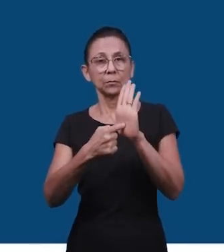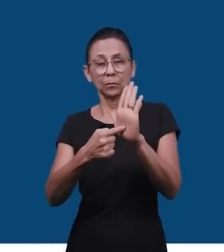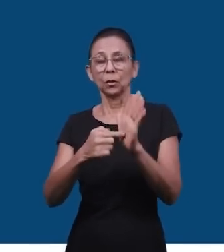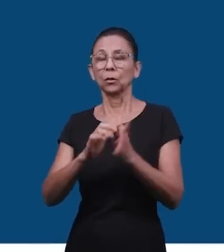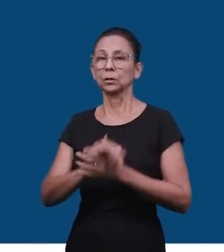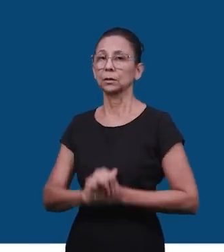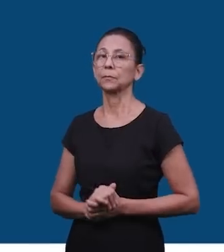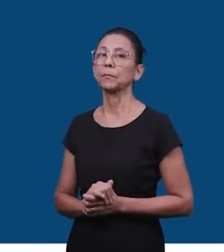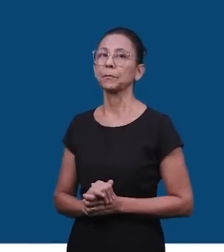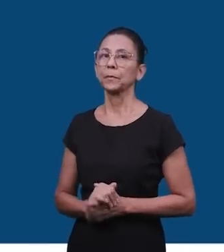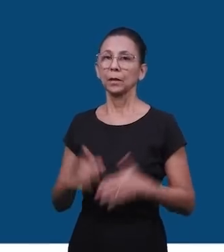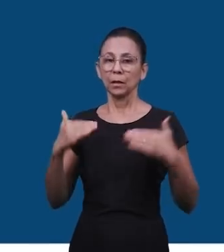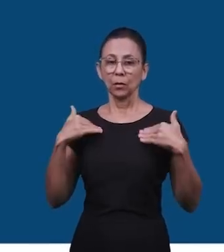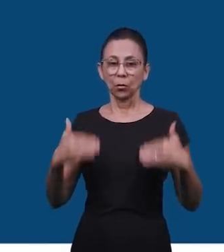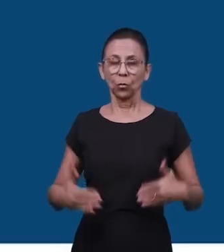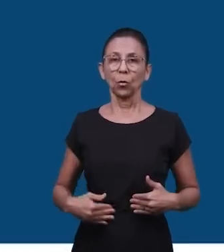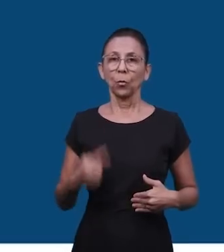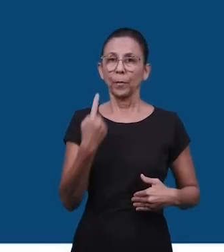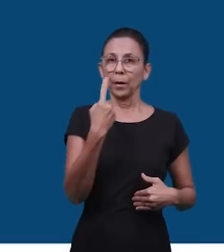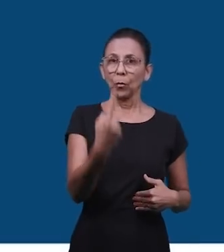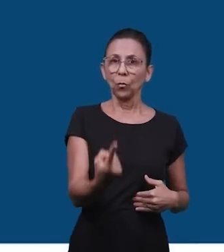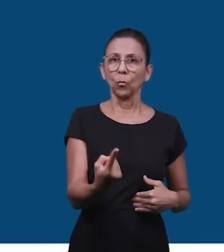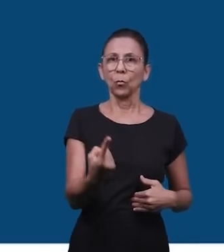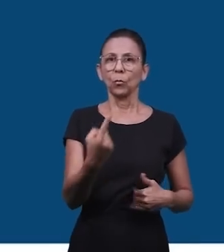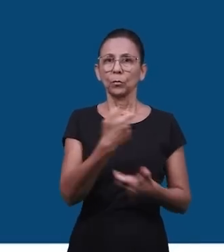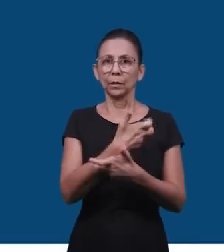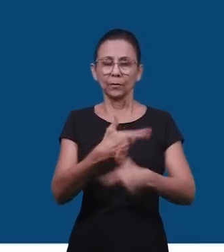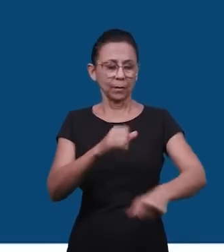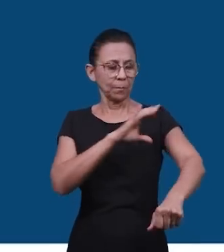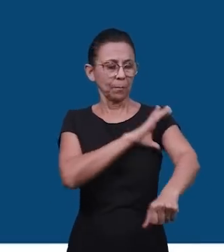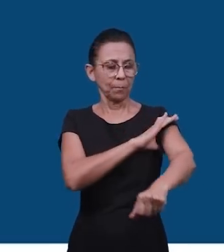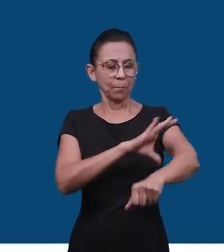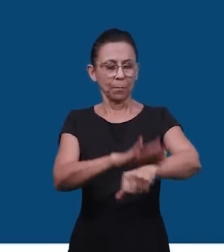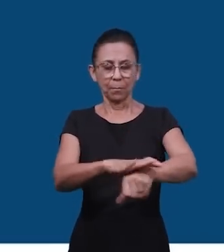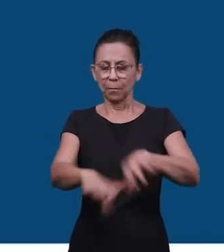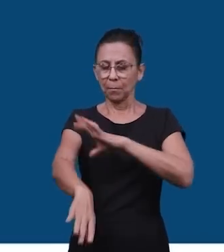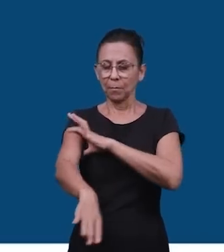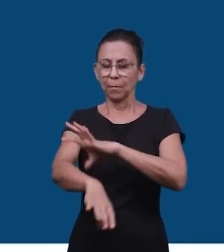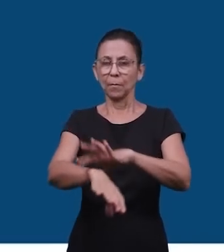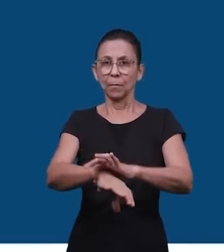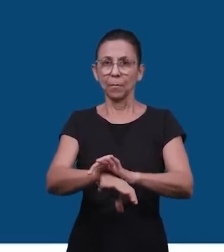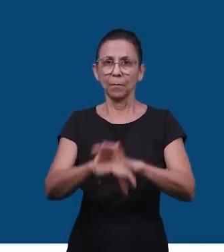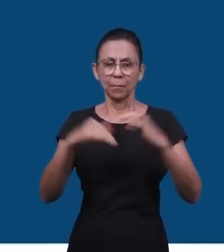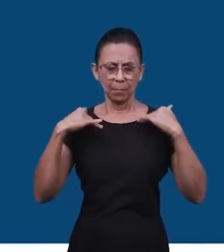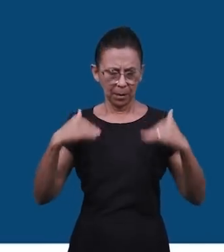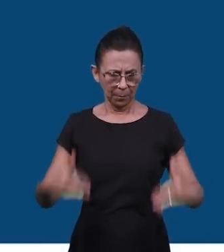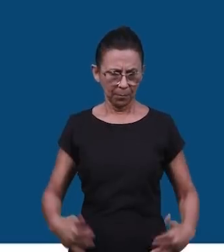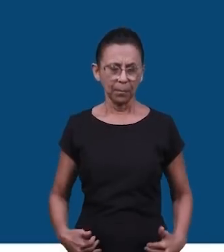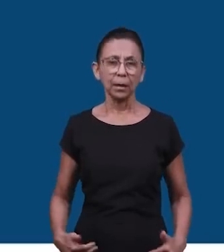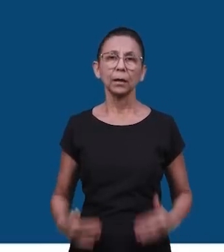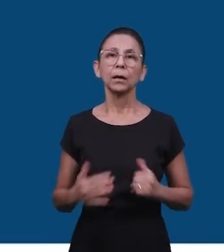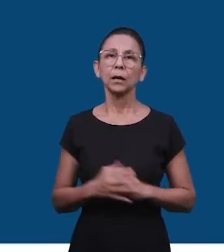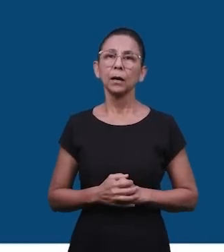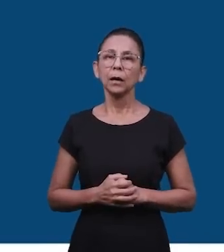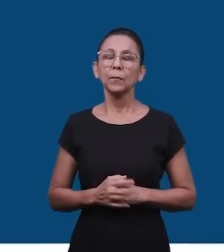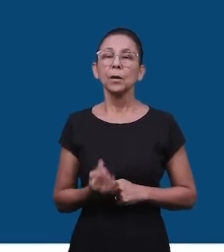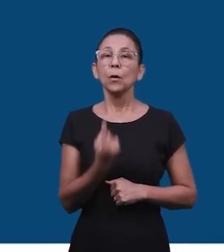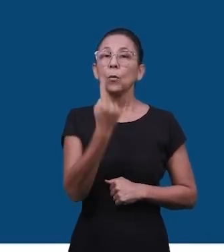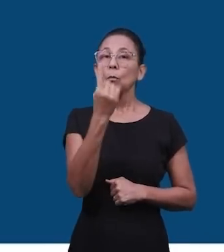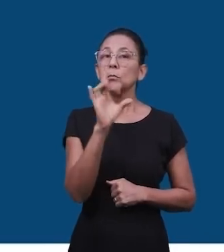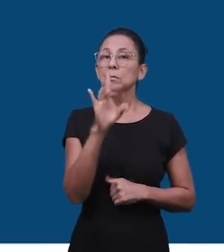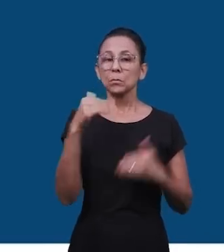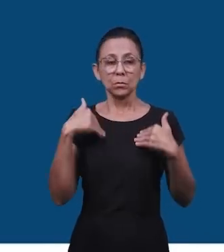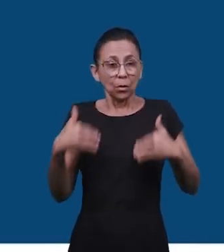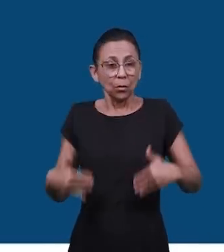sobre isso: porque assim como o corpo é um e tem muitos membros, e todos os membros, sendo muitos, constituem um